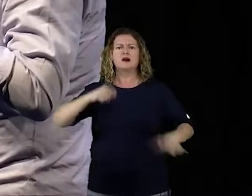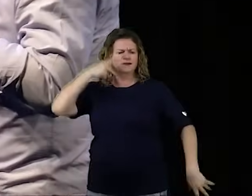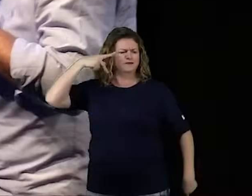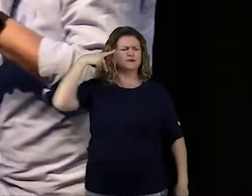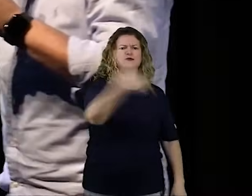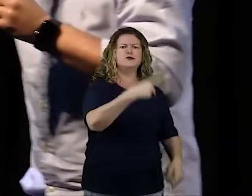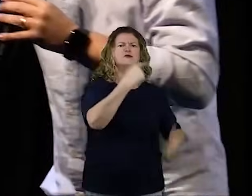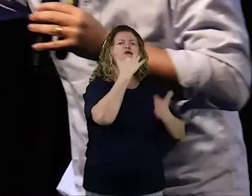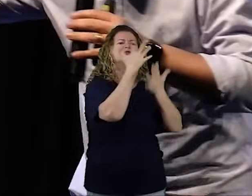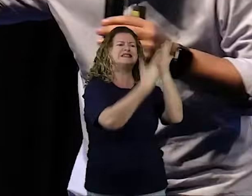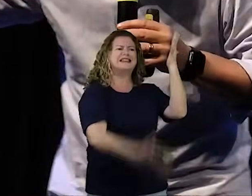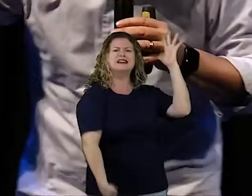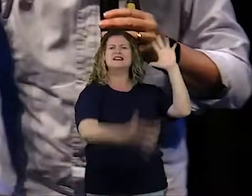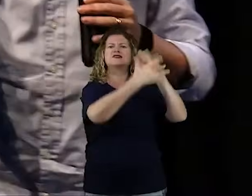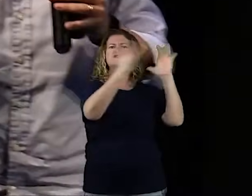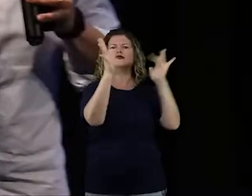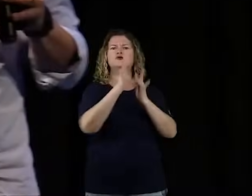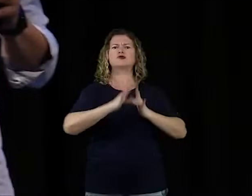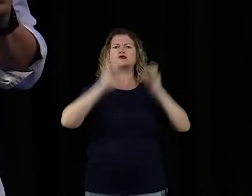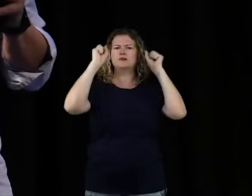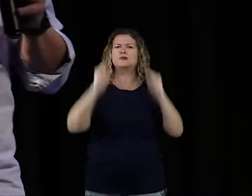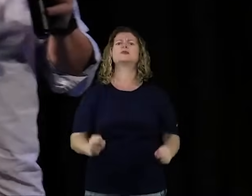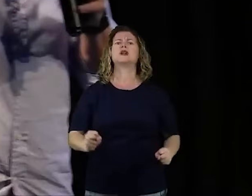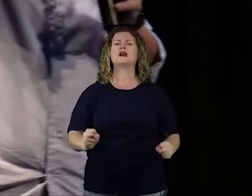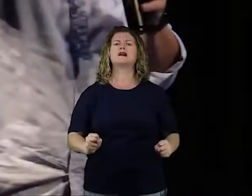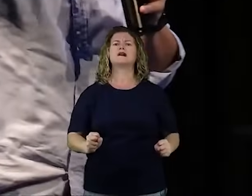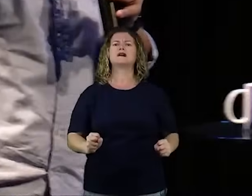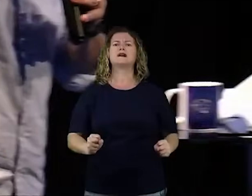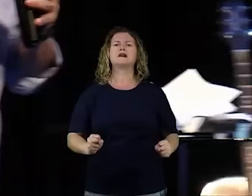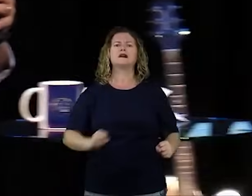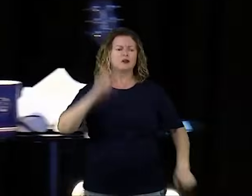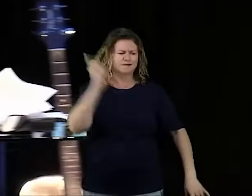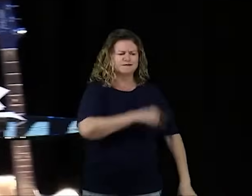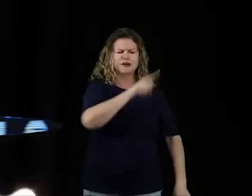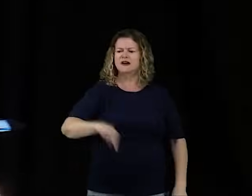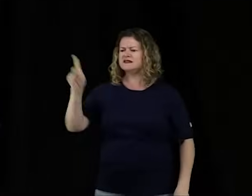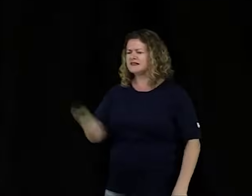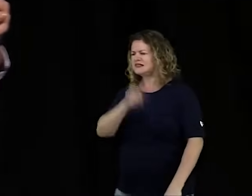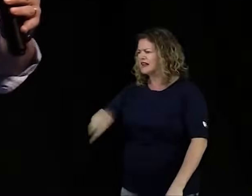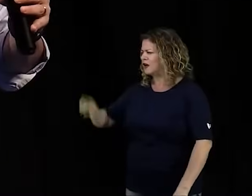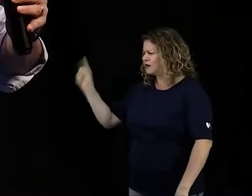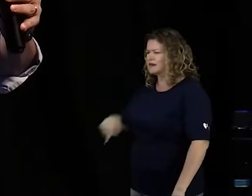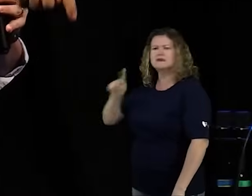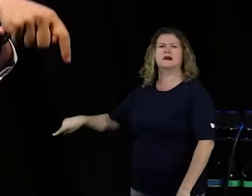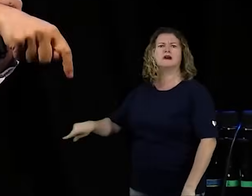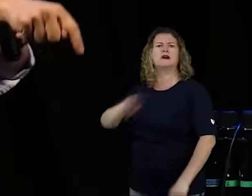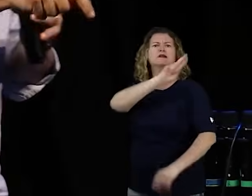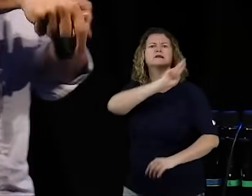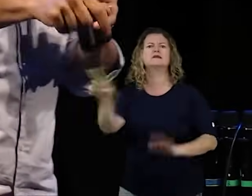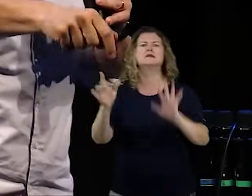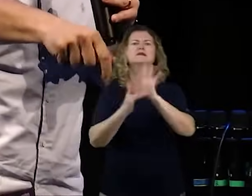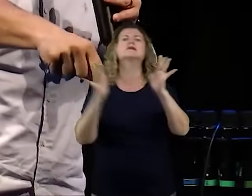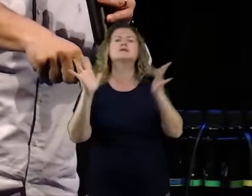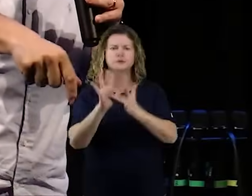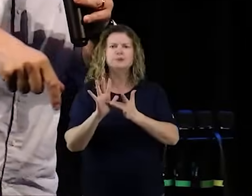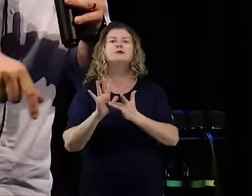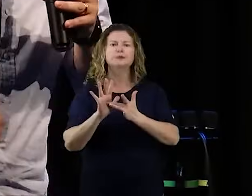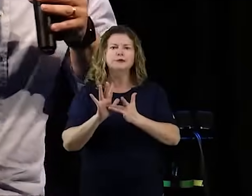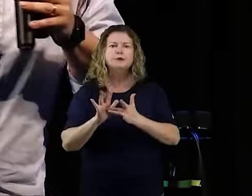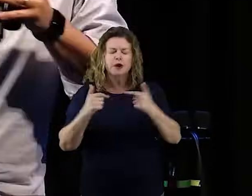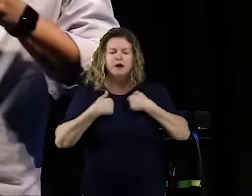nome de Jesus eu de faço isso em nome de Jesus e diga assim Eu